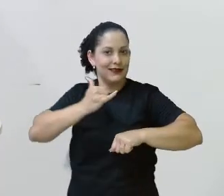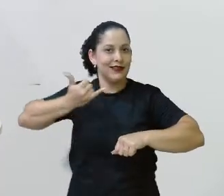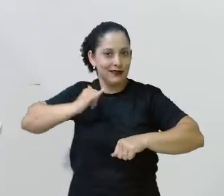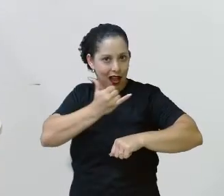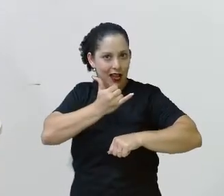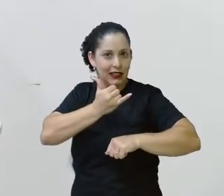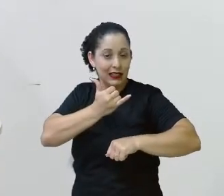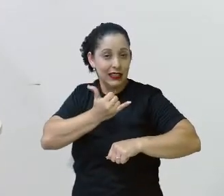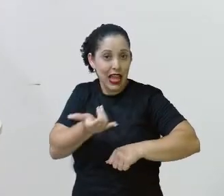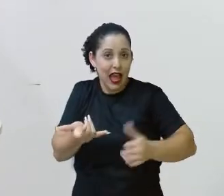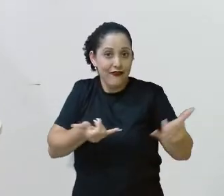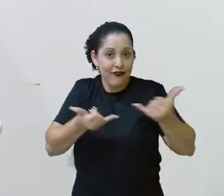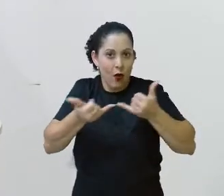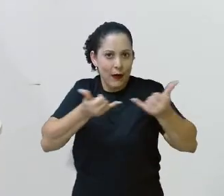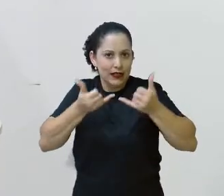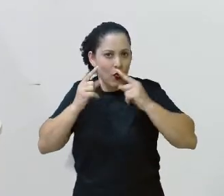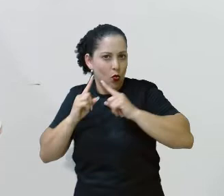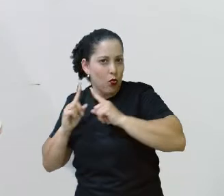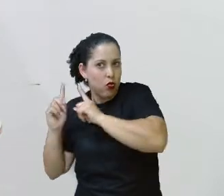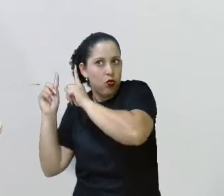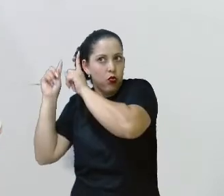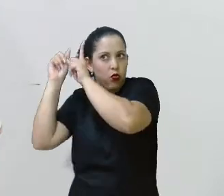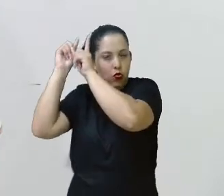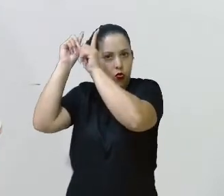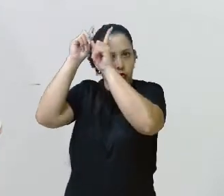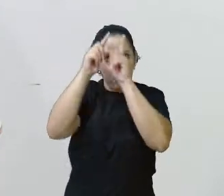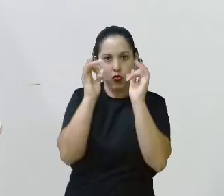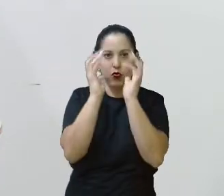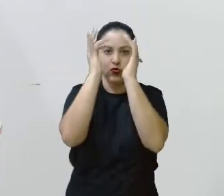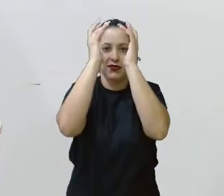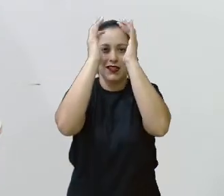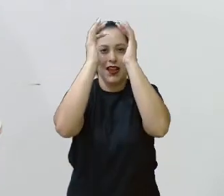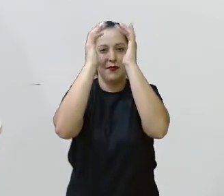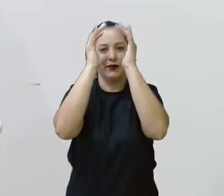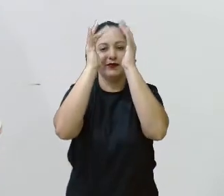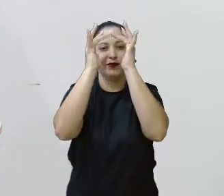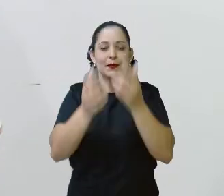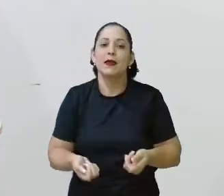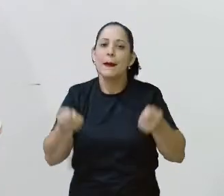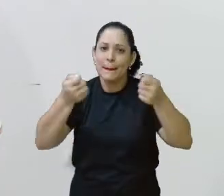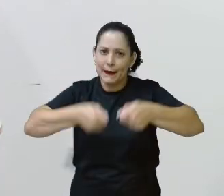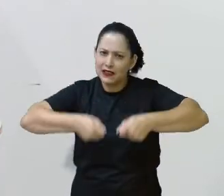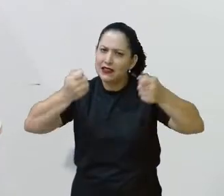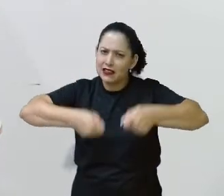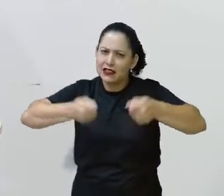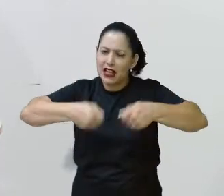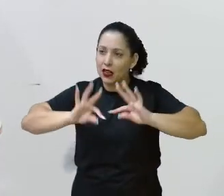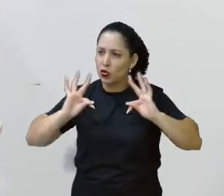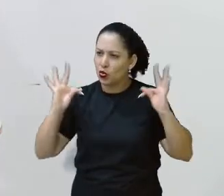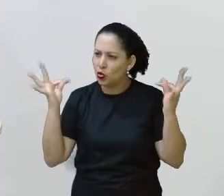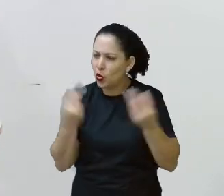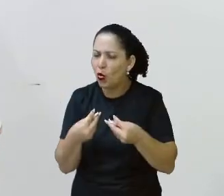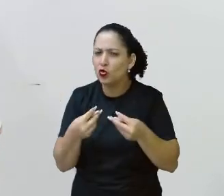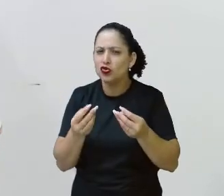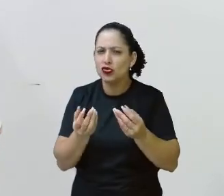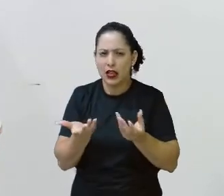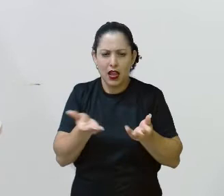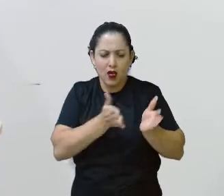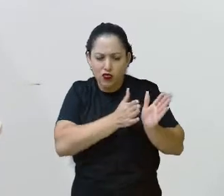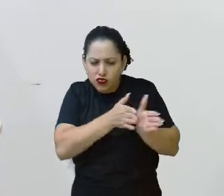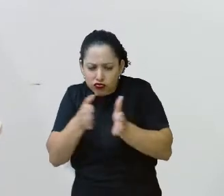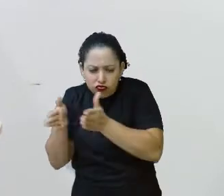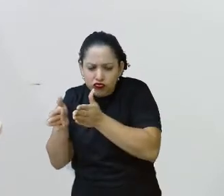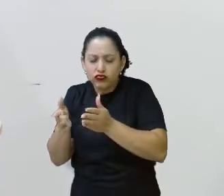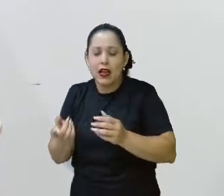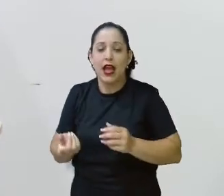poder levar até o nosso cérebro. Veja que é preciso aí os nervos vestibulares que vão levar até